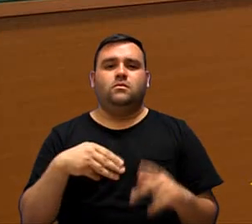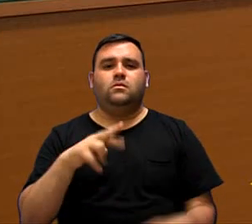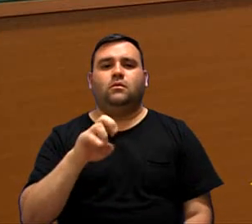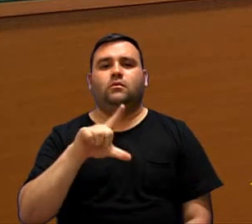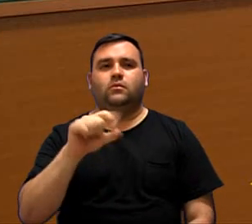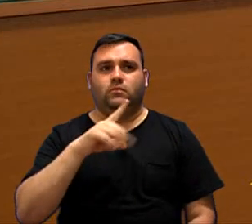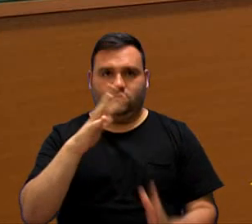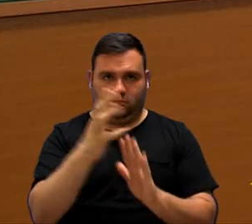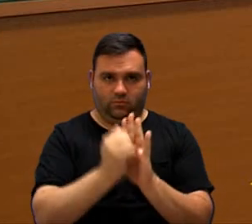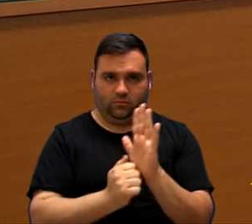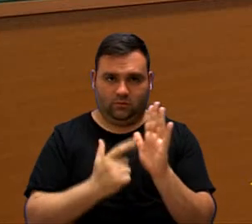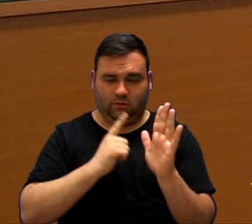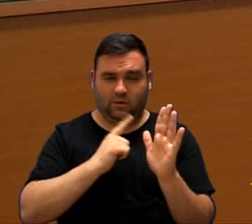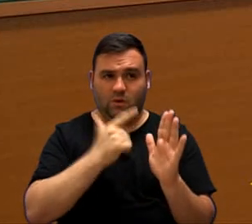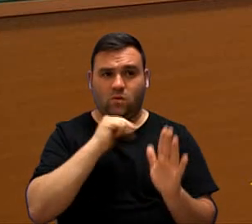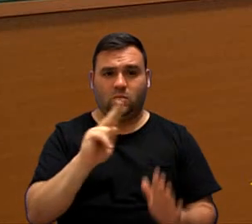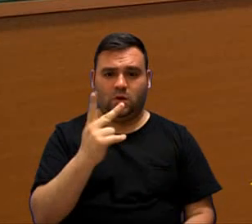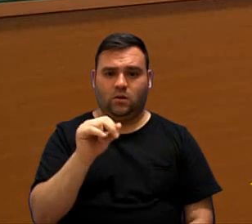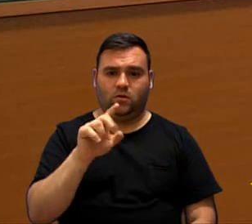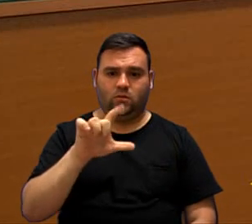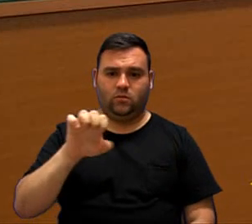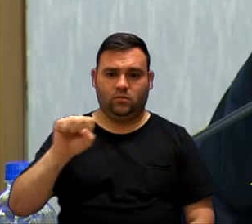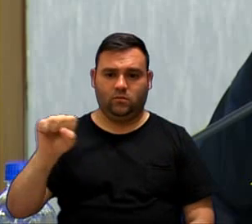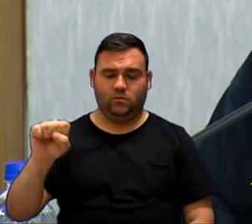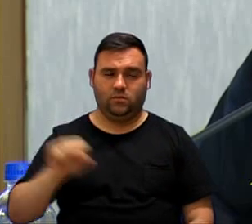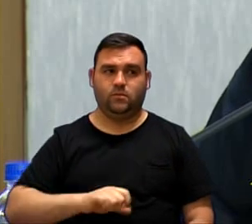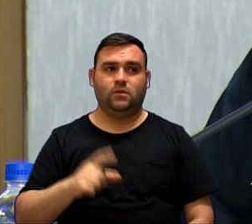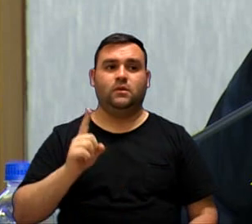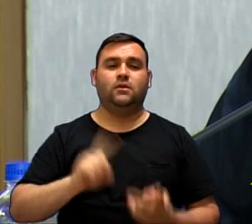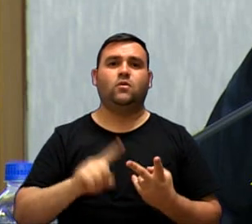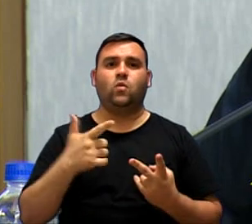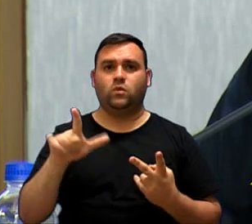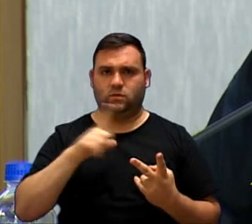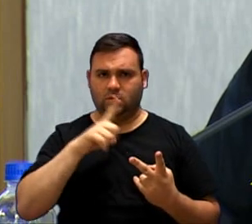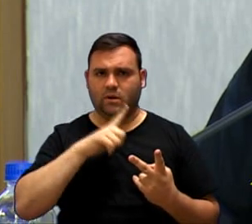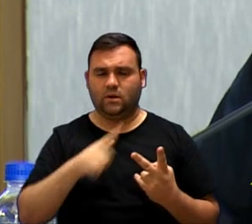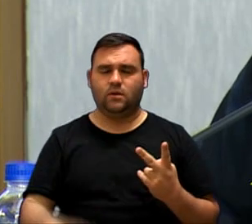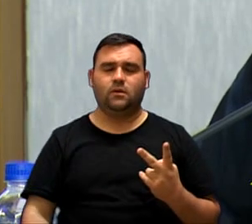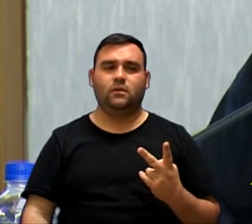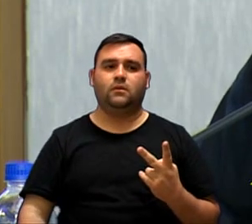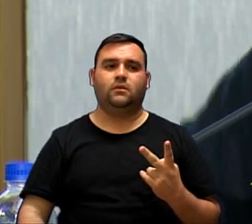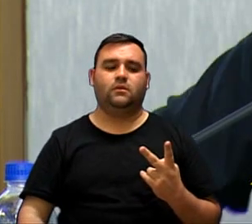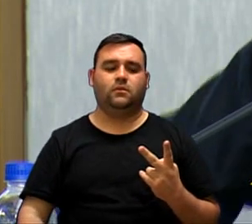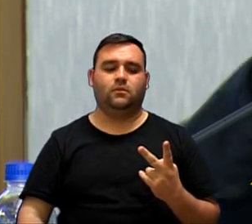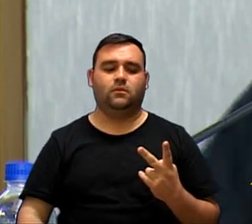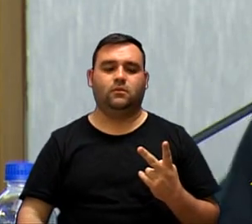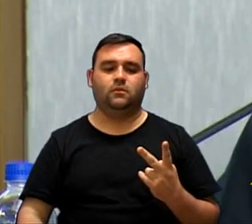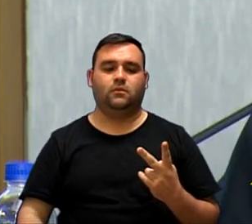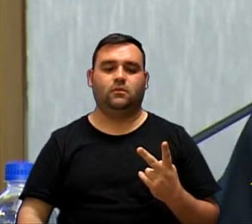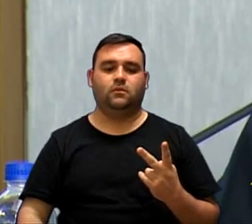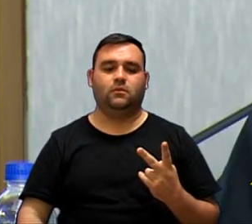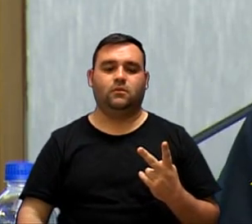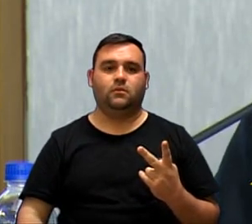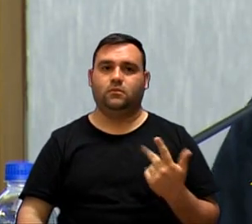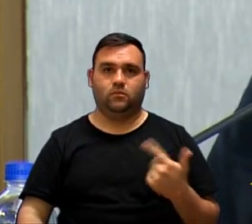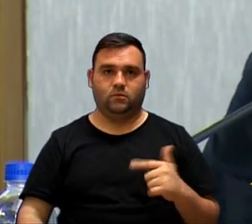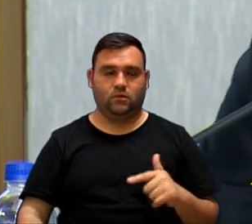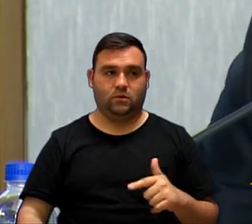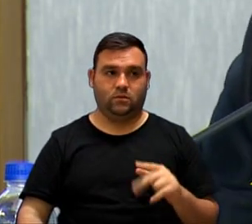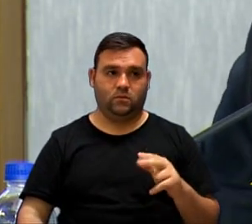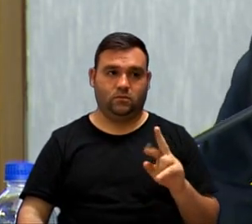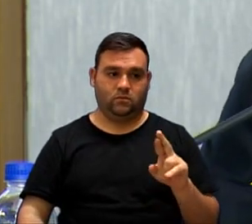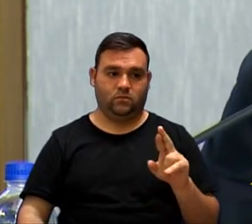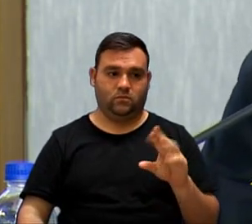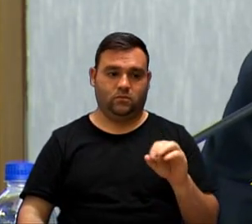Marcelo, tem pessoas inscritas? Eu acho que o doutor Robles estava inscrito. Tem mais alguém inscrito? Não tem ninguém, encerra. Calma. Não tem?